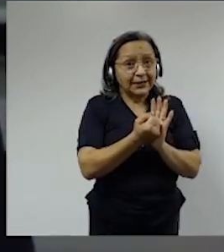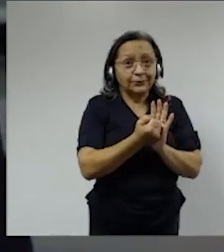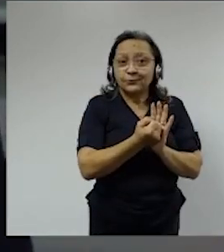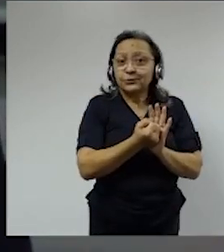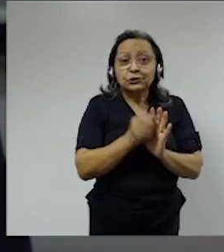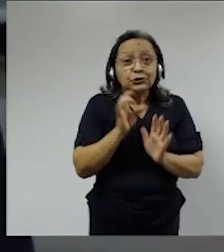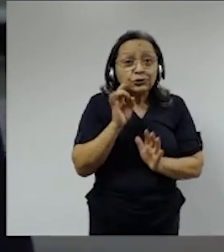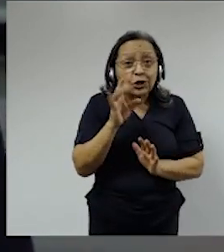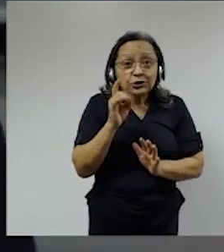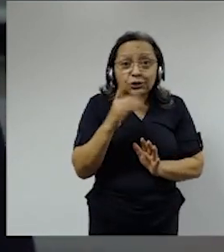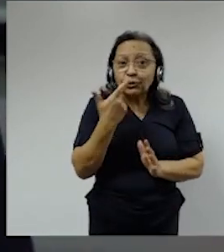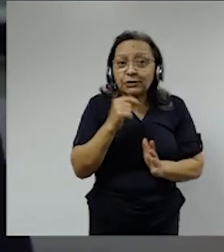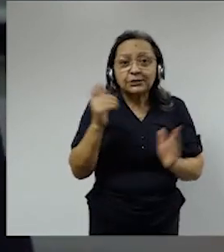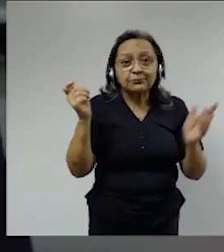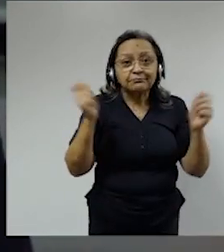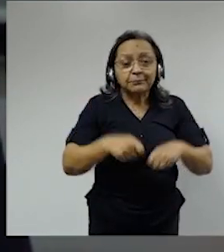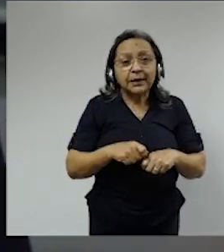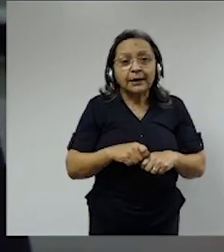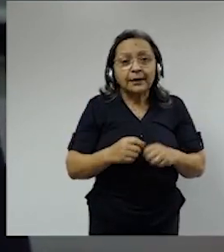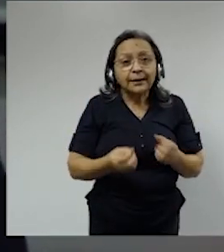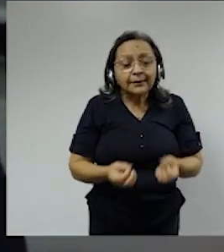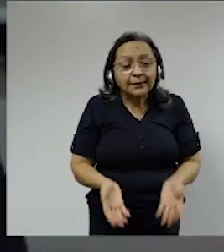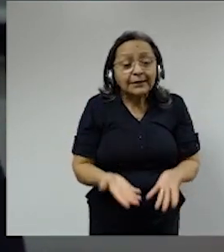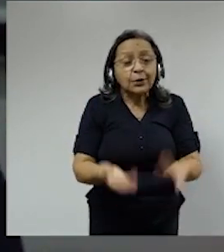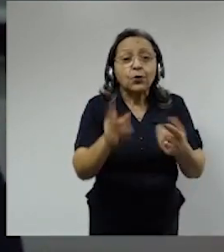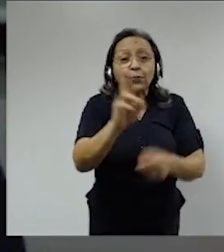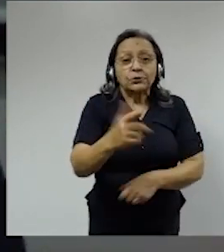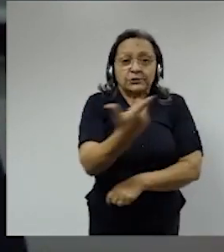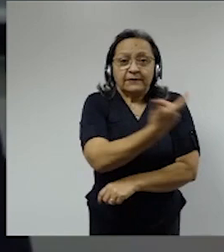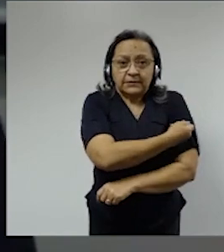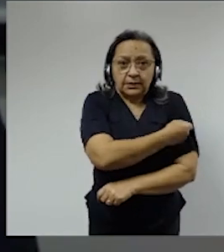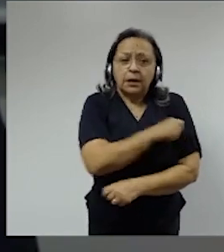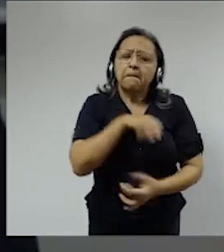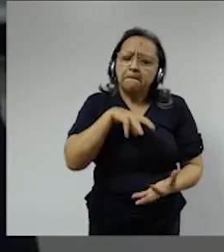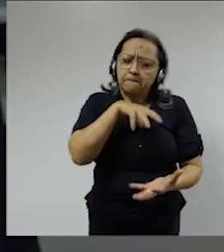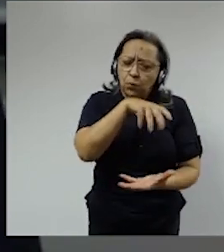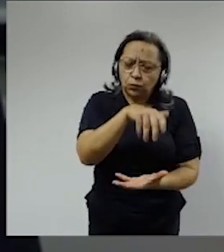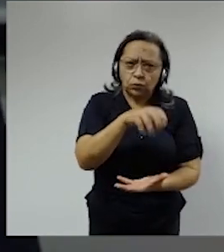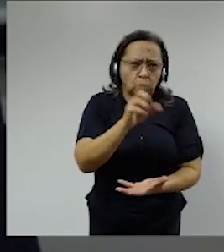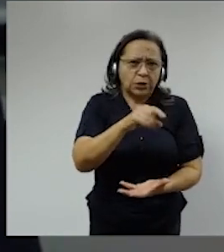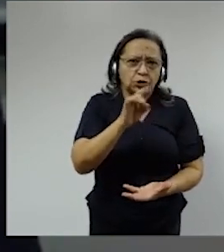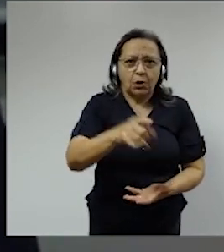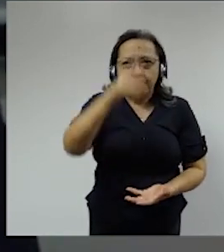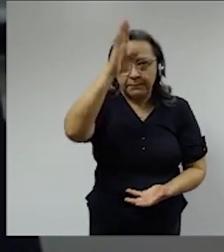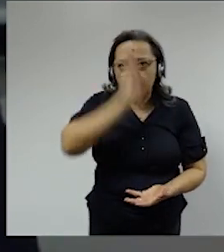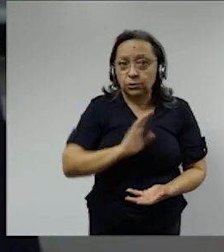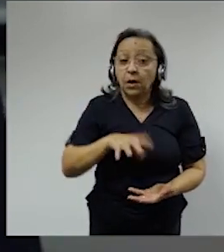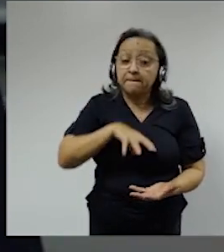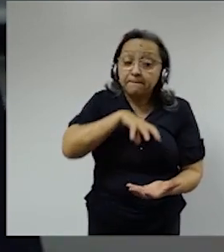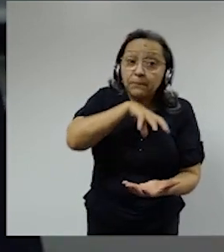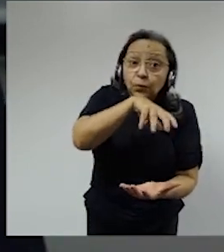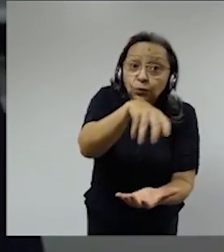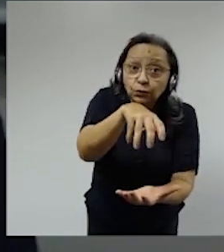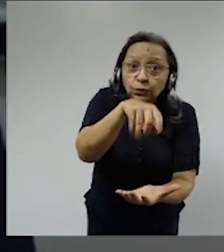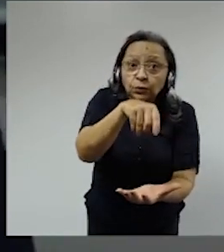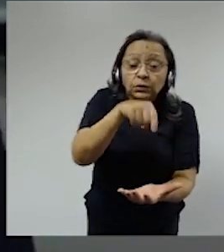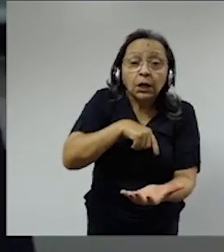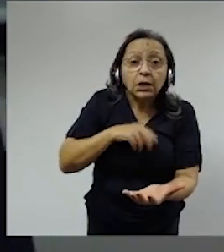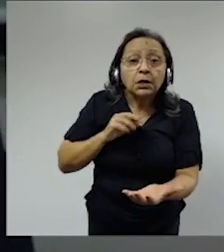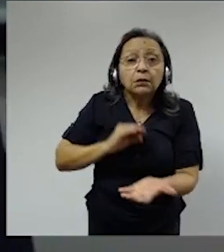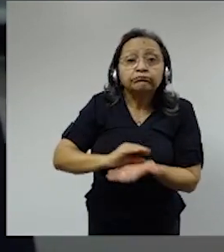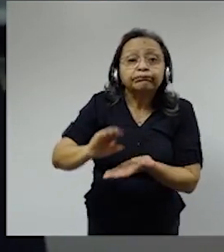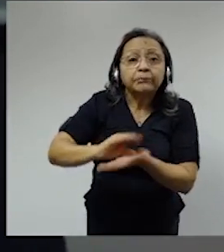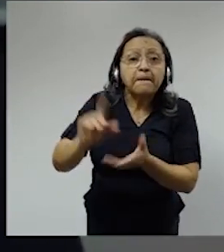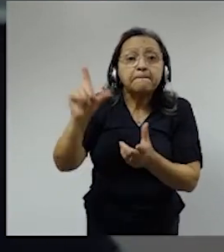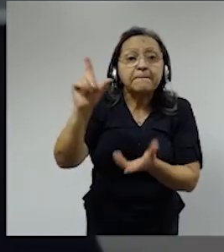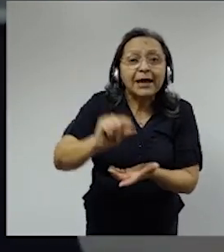para estimular a inovação na área de vacinas. O mundo inteiro, não é só o Brasil, tem investido menos do que deveria em vacinas nas últimas